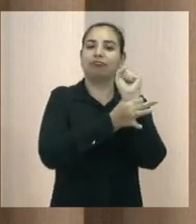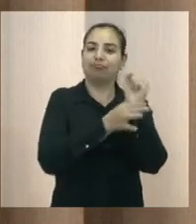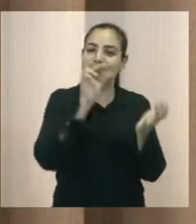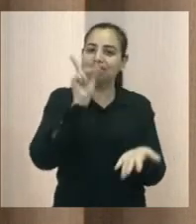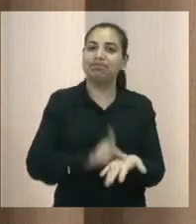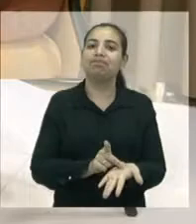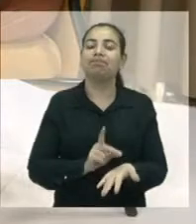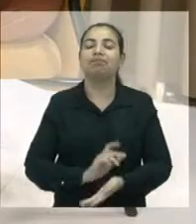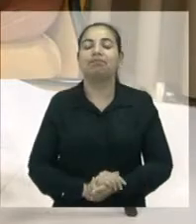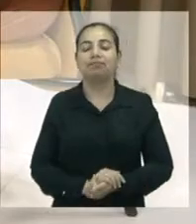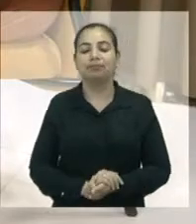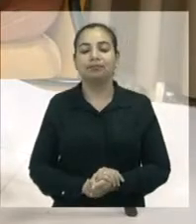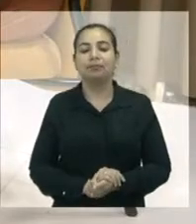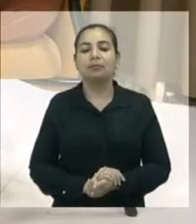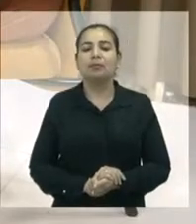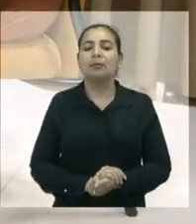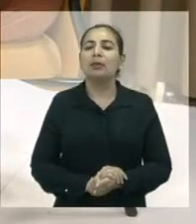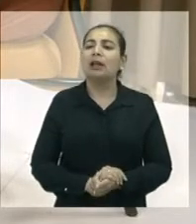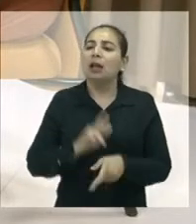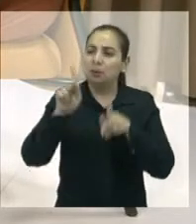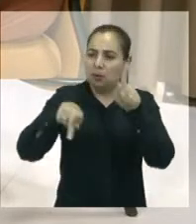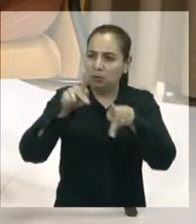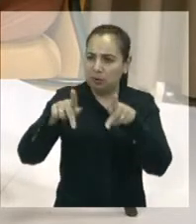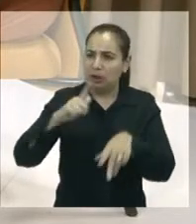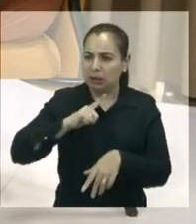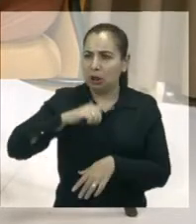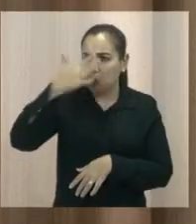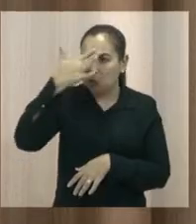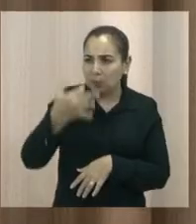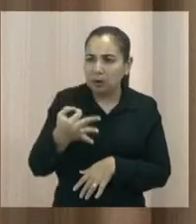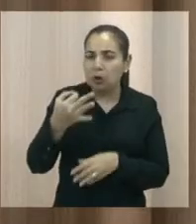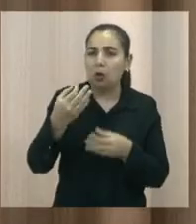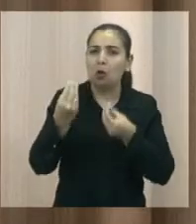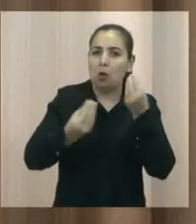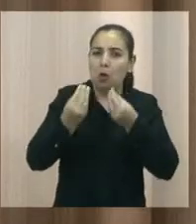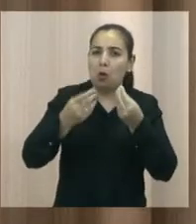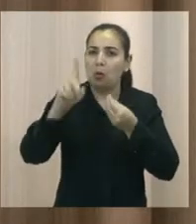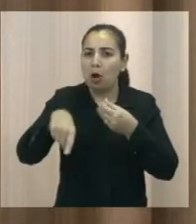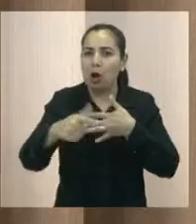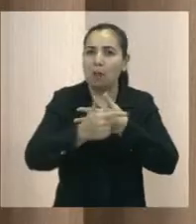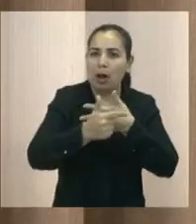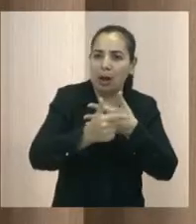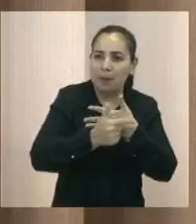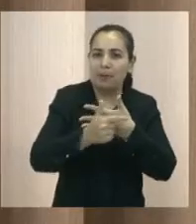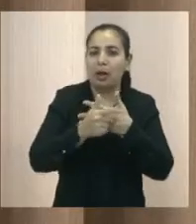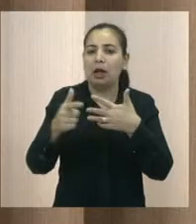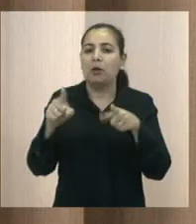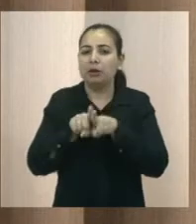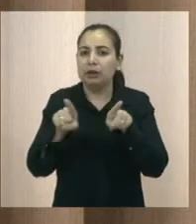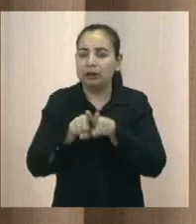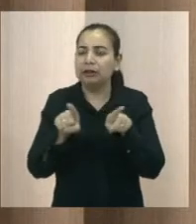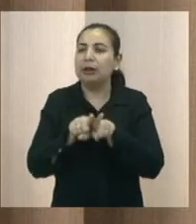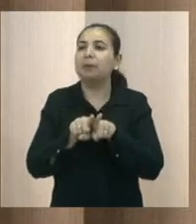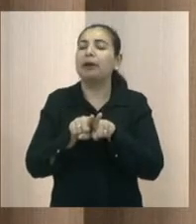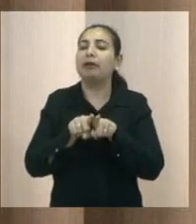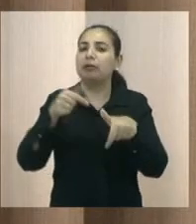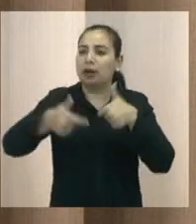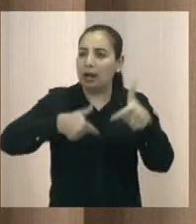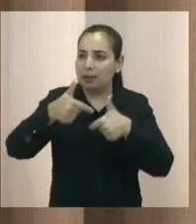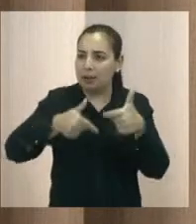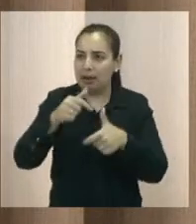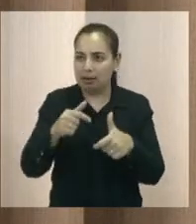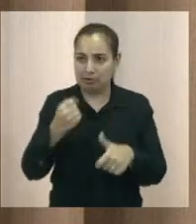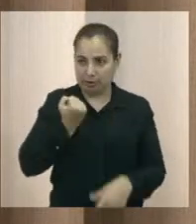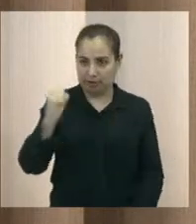A população tem entendido mais sobre o papel e a importância da Defensoria? Com certeza. Por onde eu ando, né, claro que a